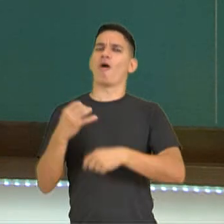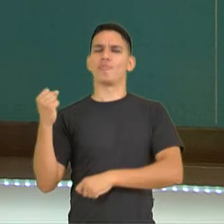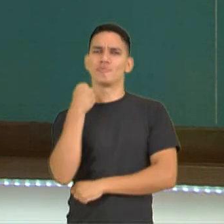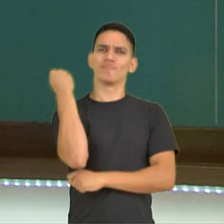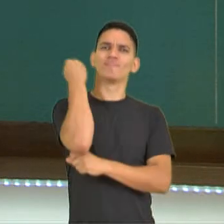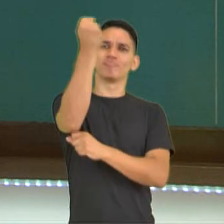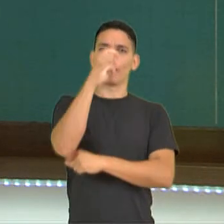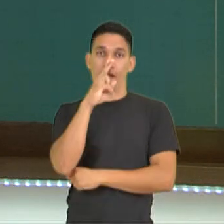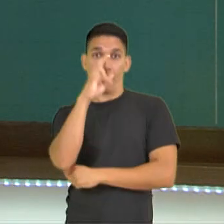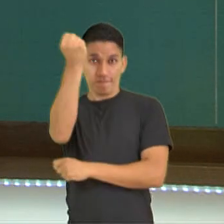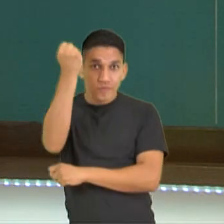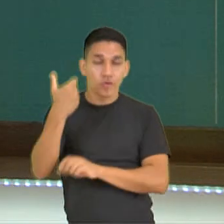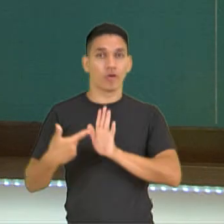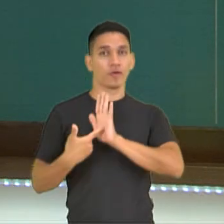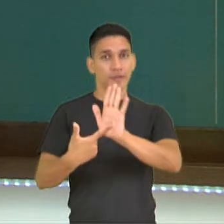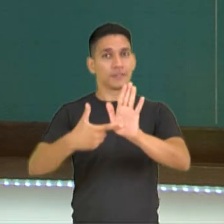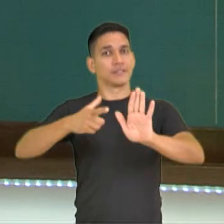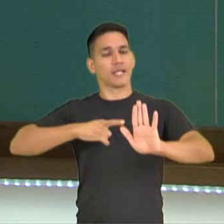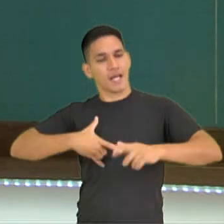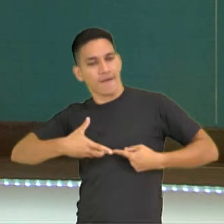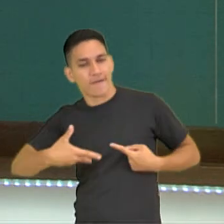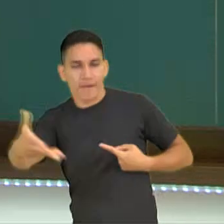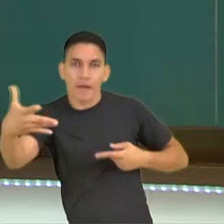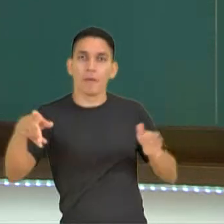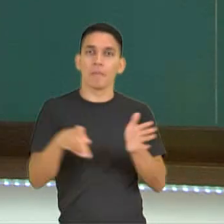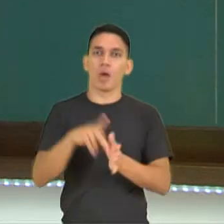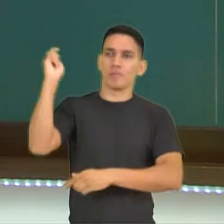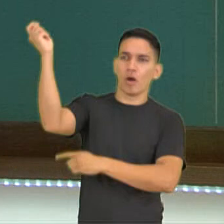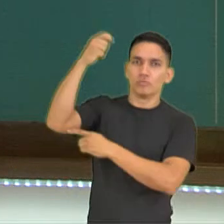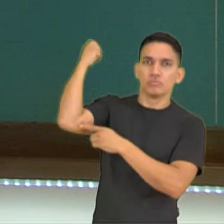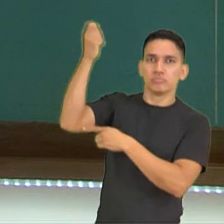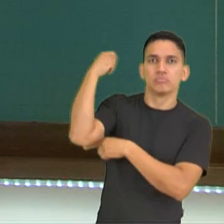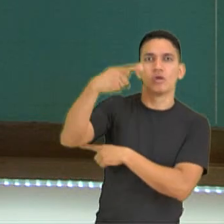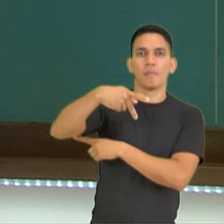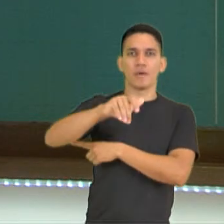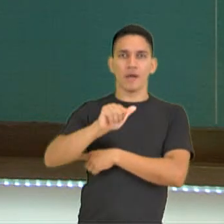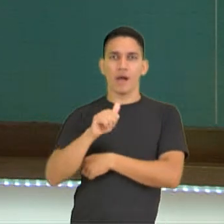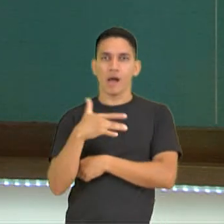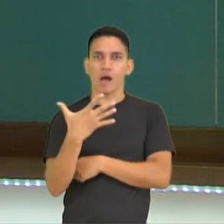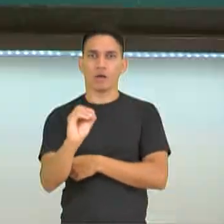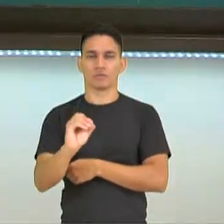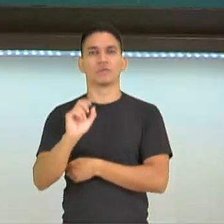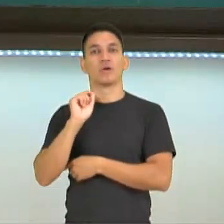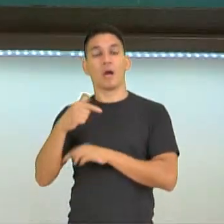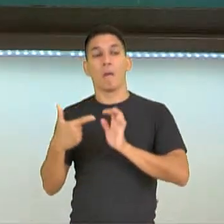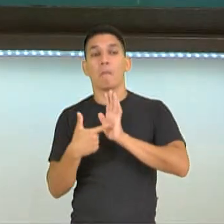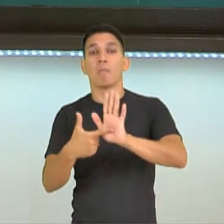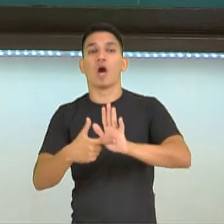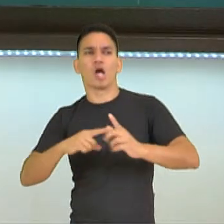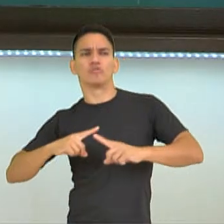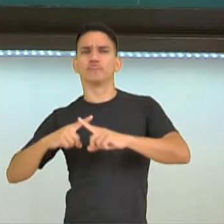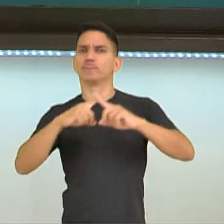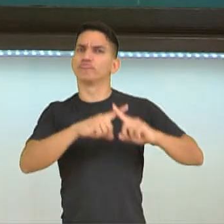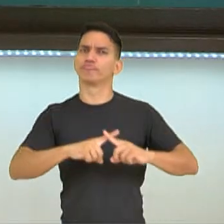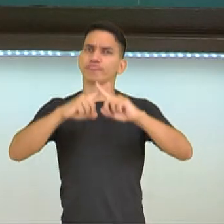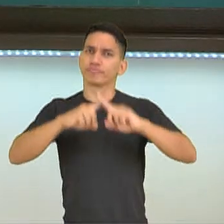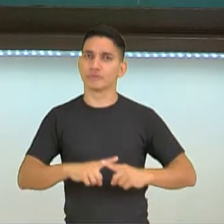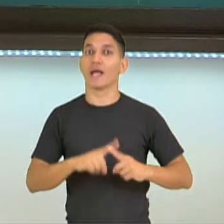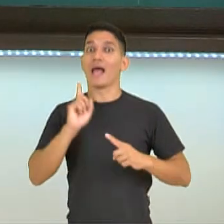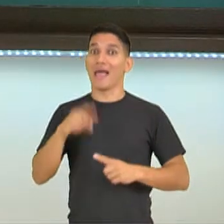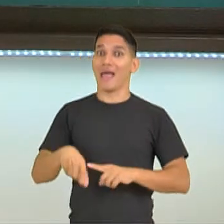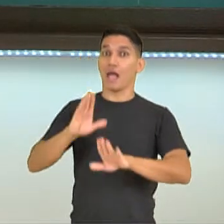másculo, retratando a força e agilidade do peão em um cenário de disputa. É a chula que traz